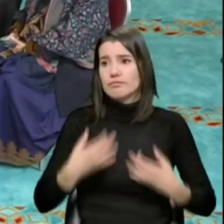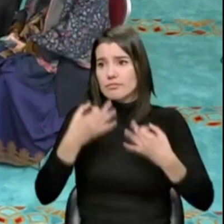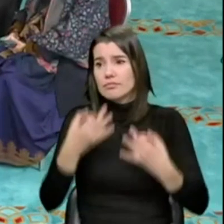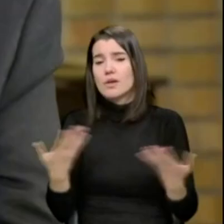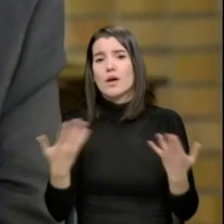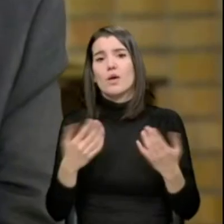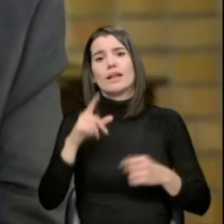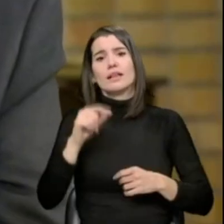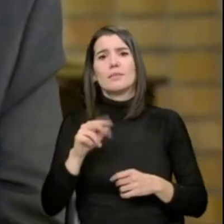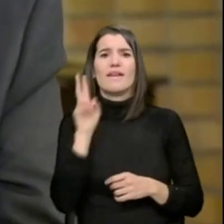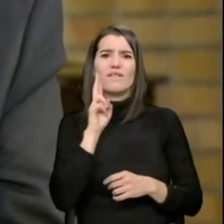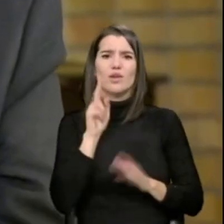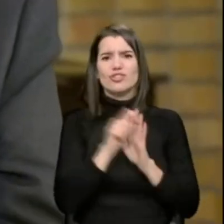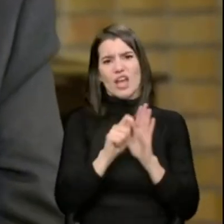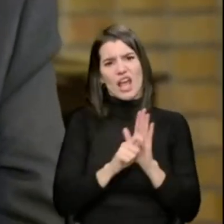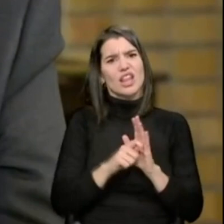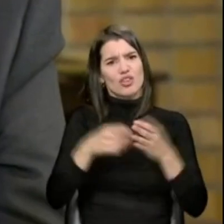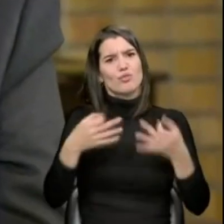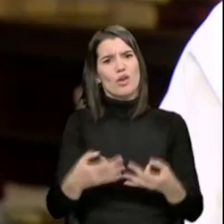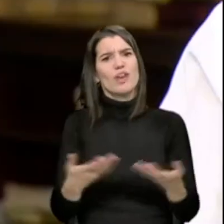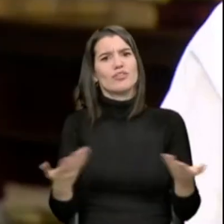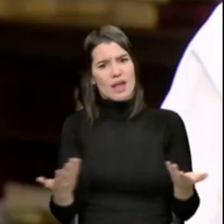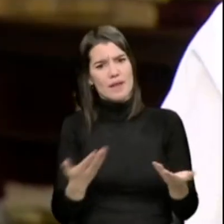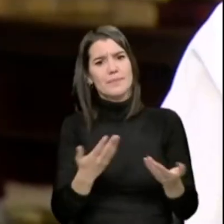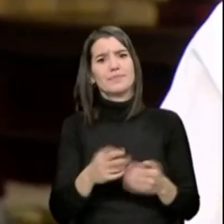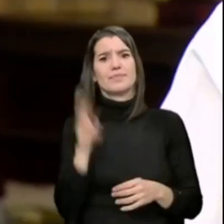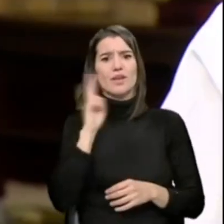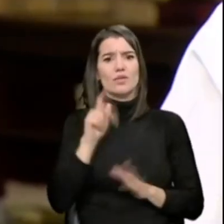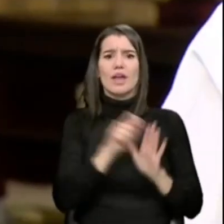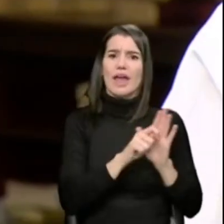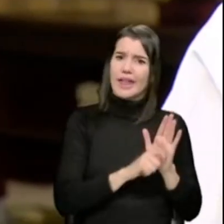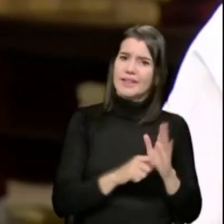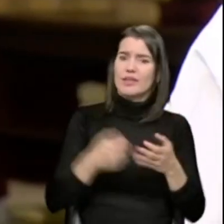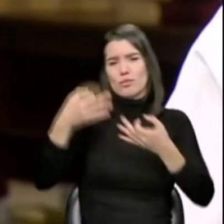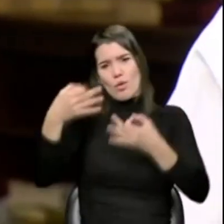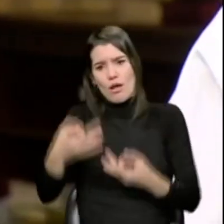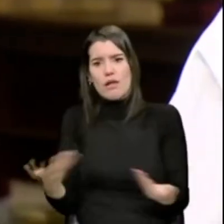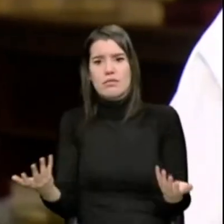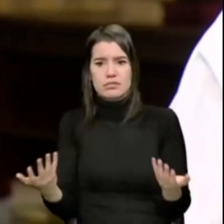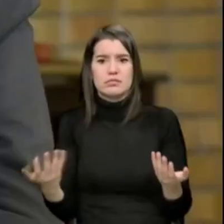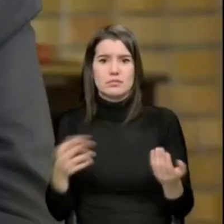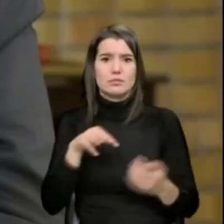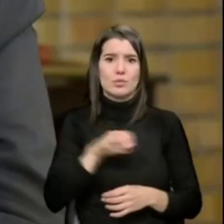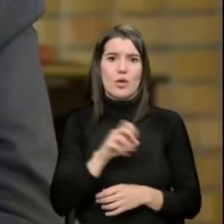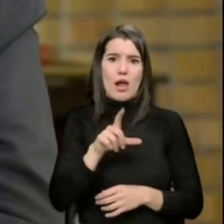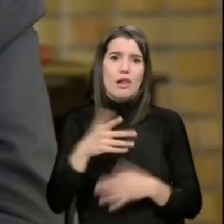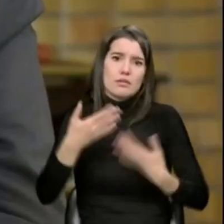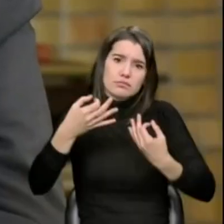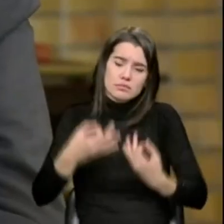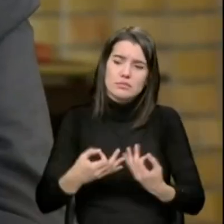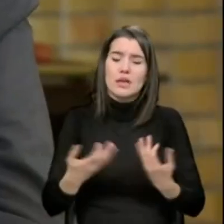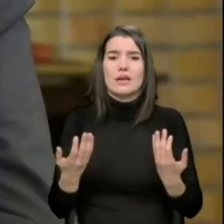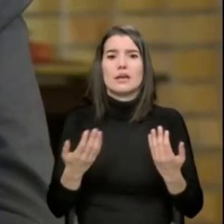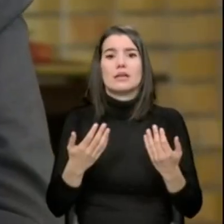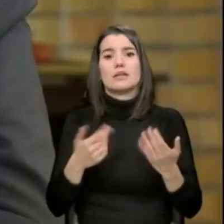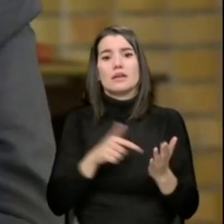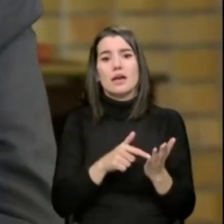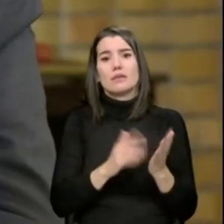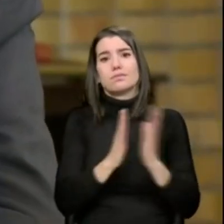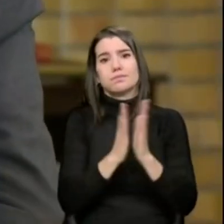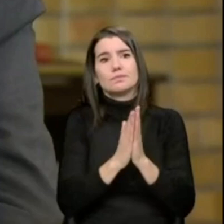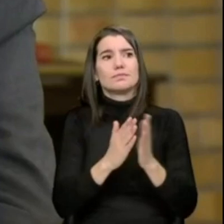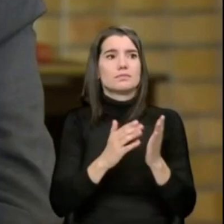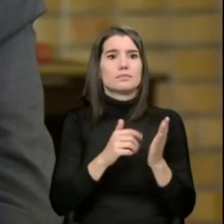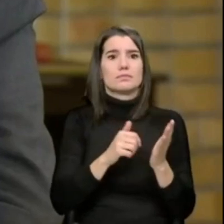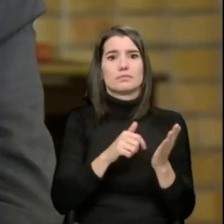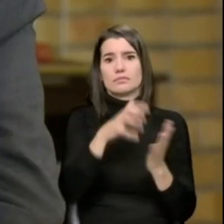assim... Valores éticos e morais. Temos os valores éticos, morais, e depois temos também a parte, digamos, religiosa, litúrgica, como